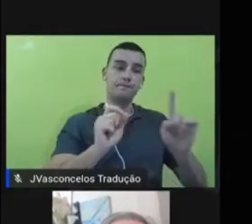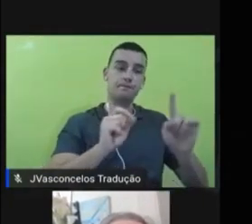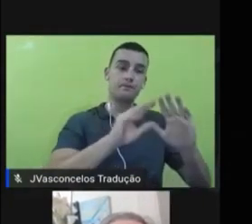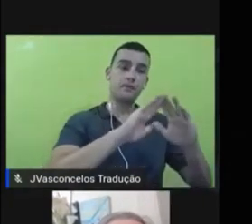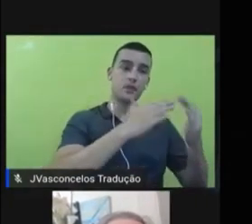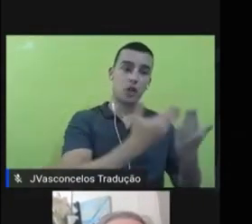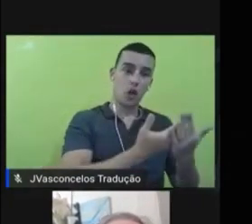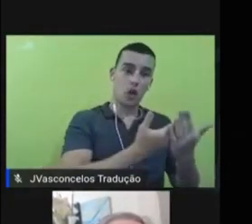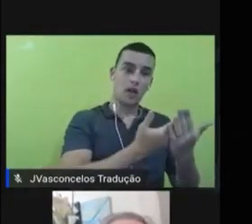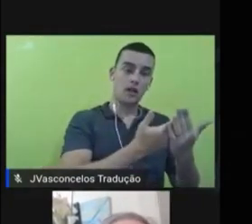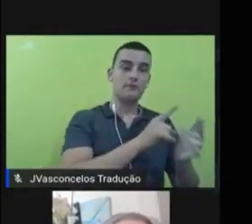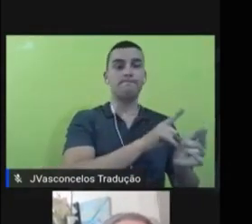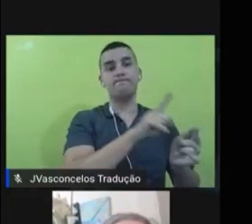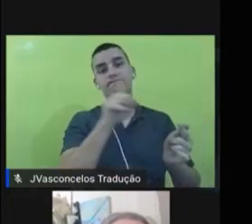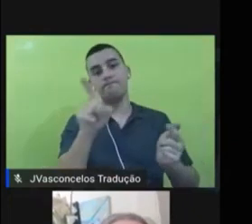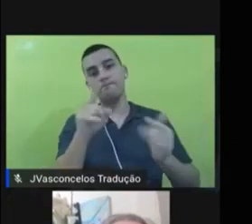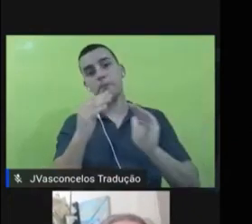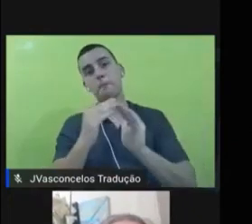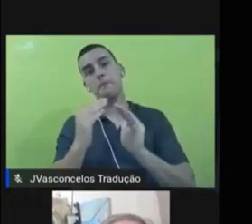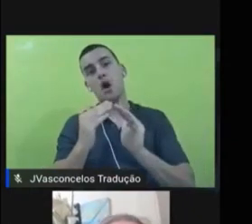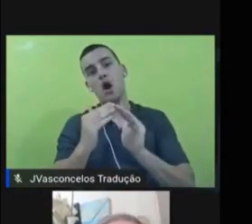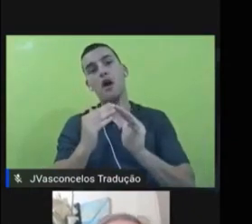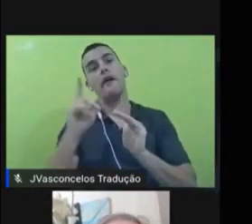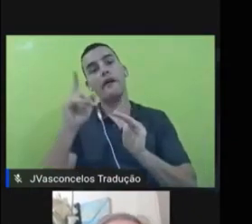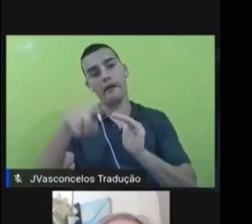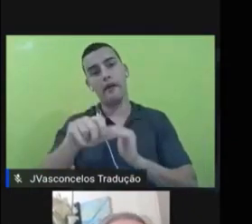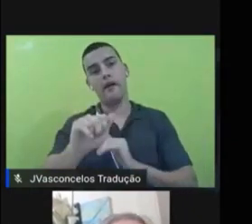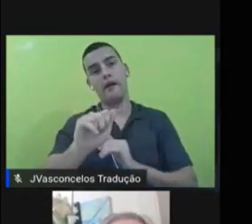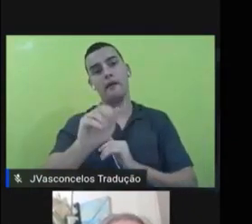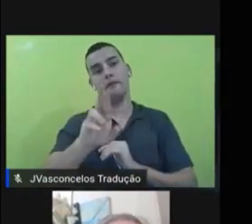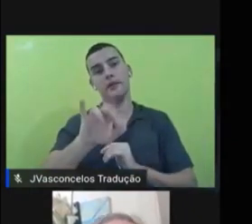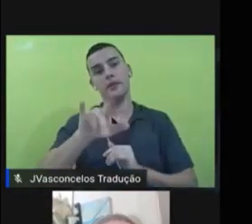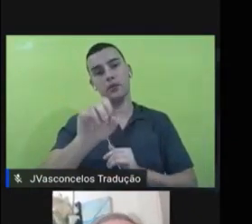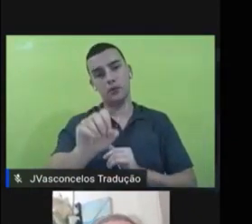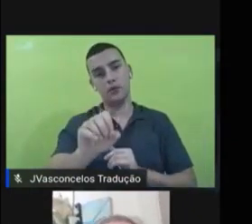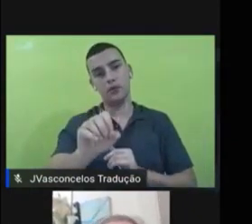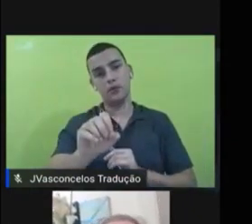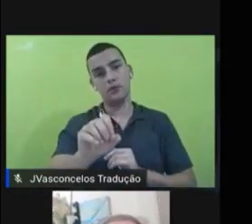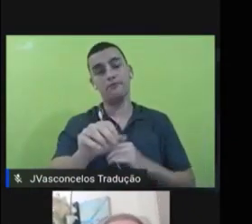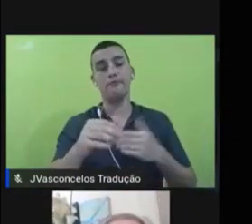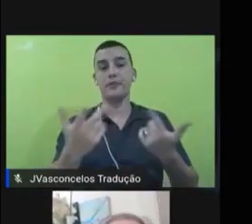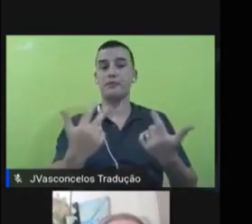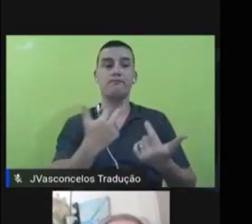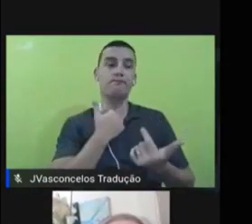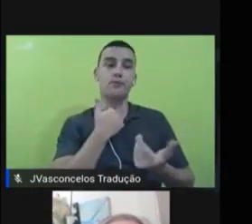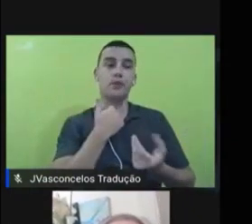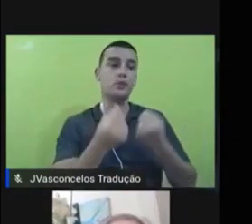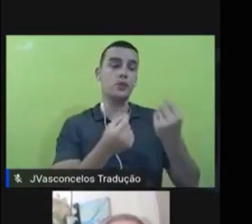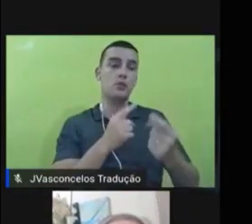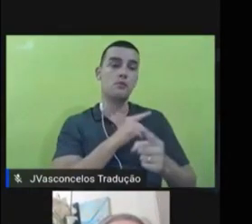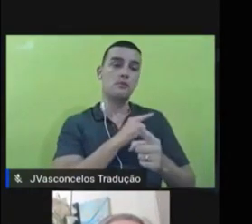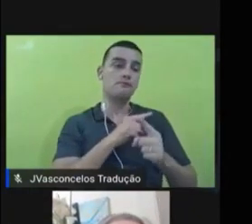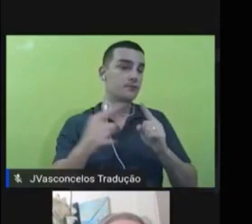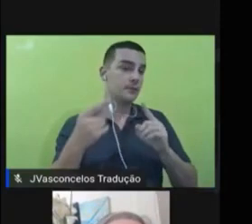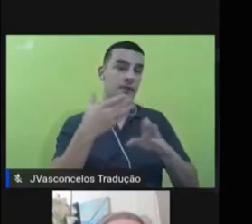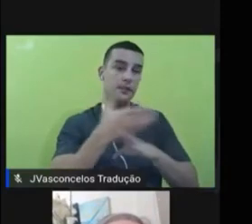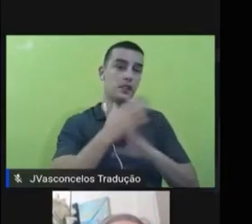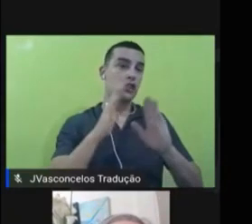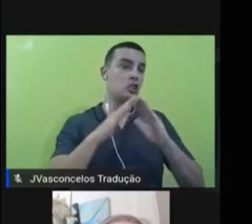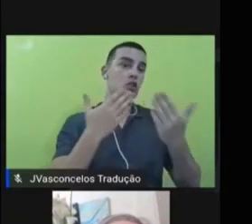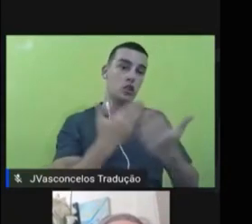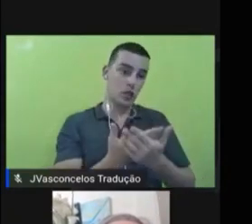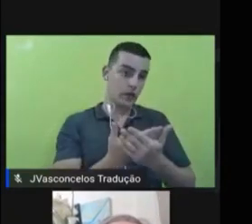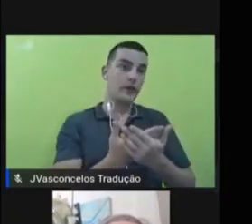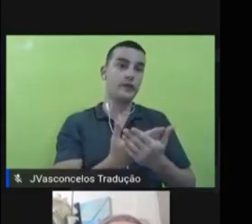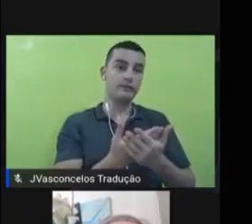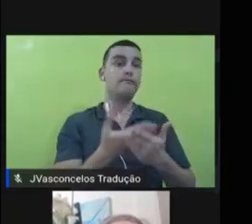vivam em abrigos, e também sob o impedimento de frequentar a escola, elas também têm direito